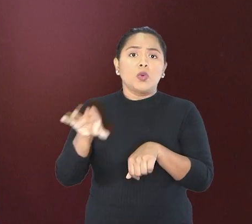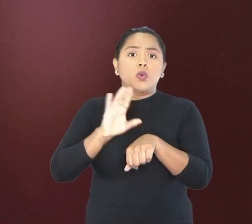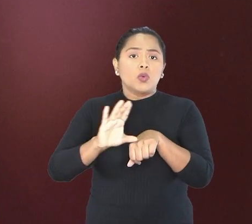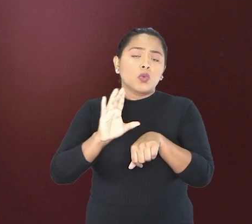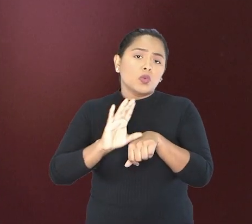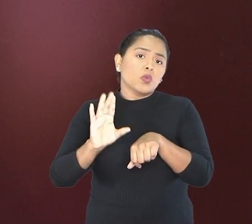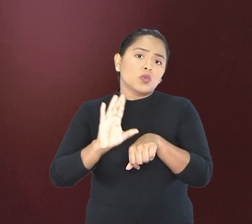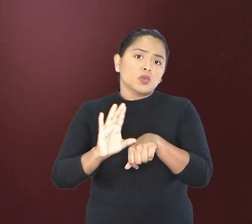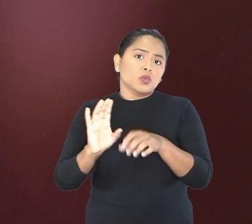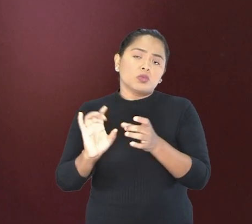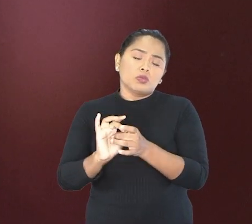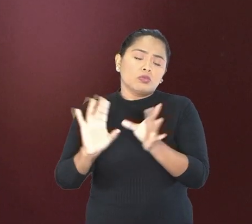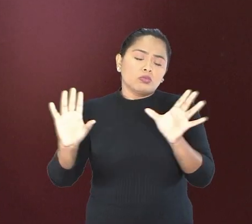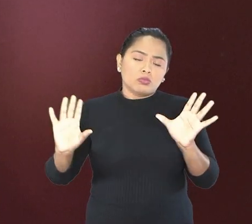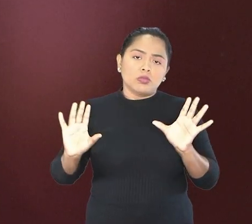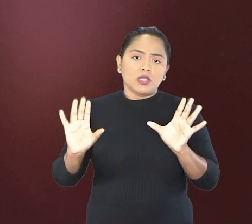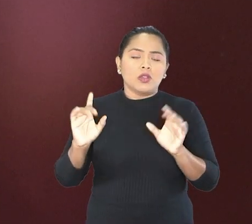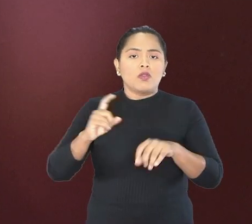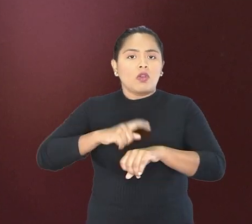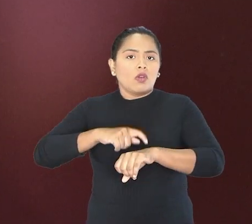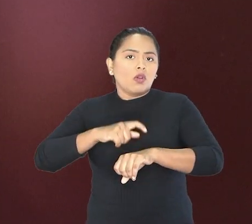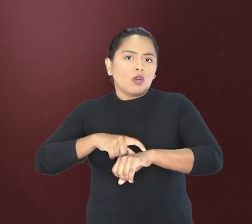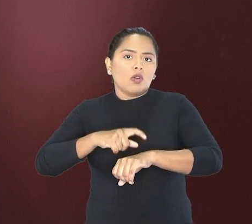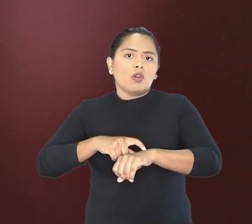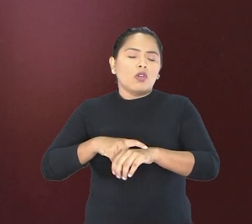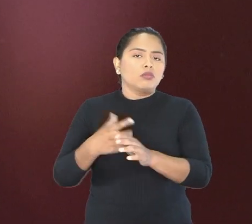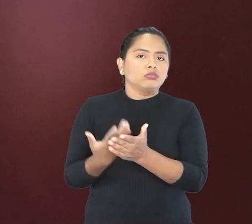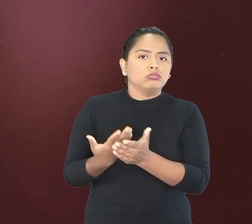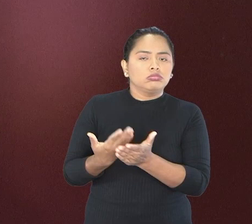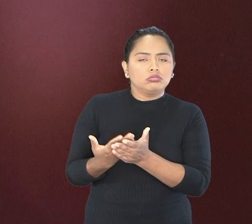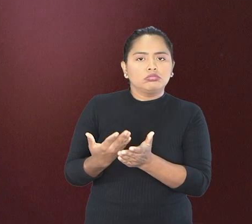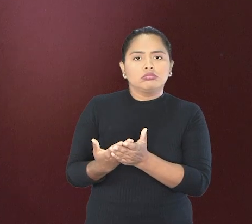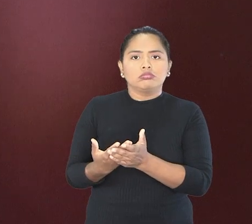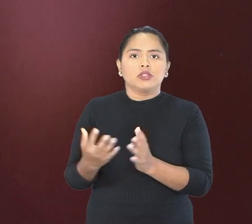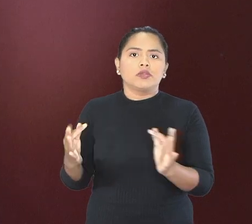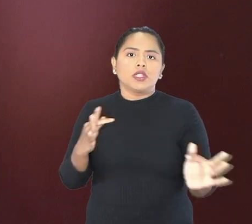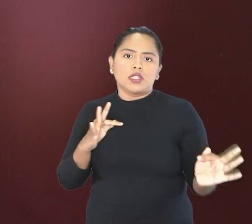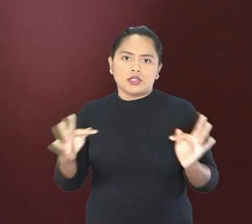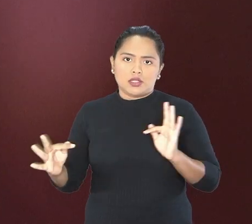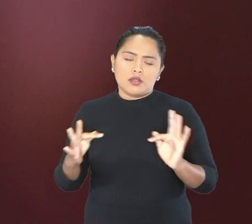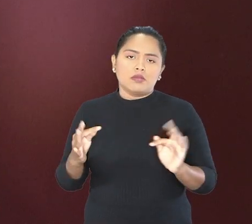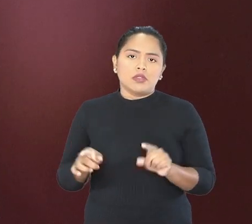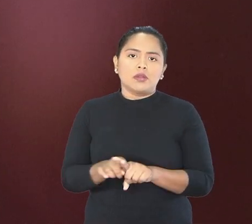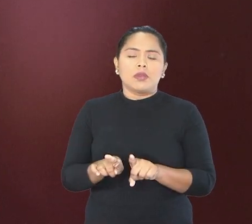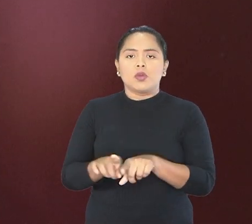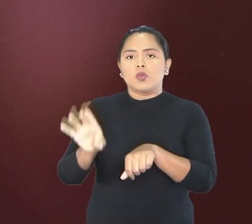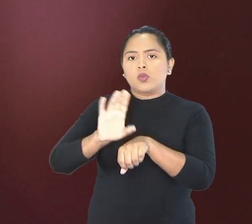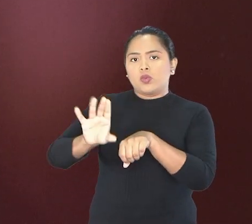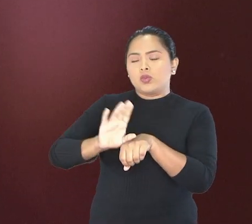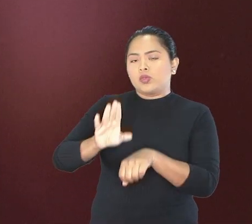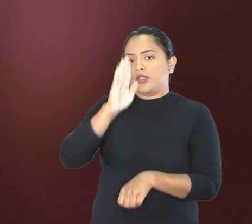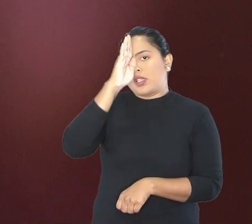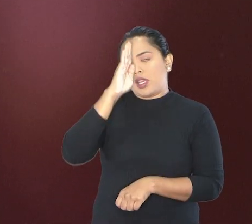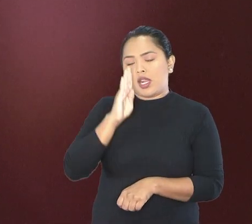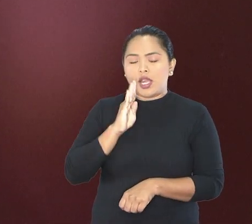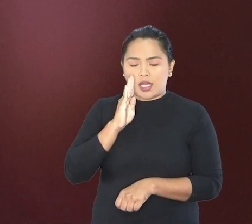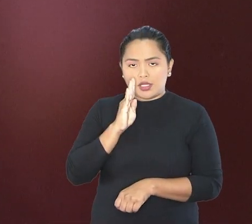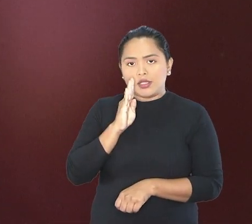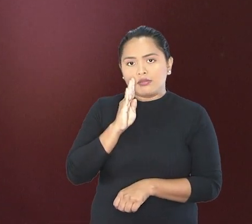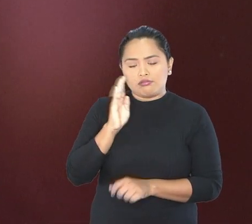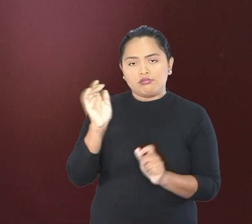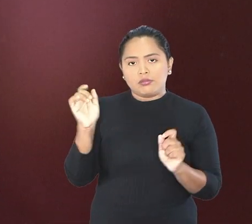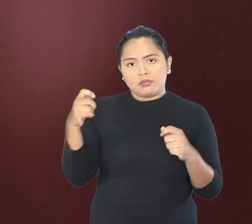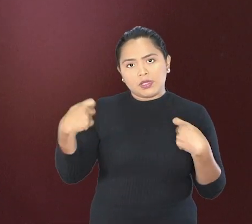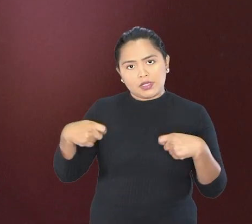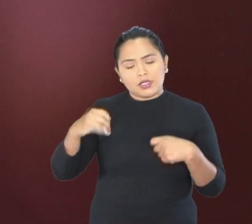servidor consegue estabelecer para ele. Então, fica mais flexível. E são cursos gratuitos, a gente tem que aproveitar o que tem de gratuito e o que o